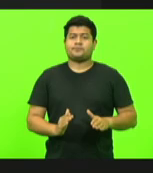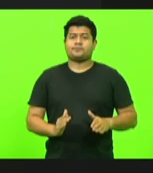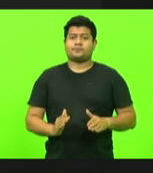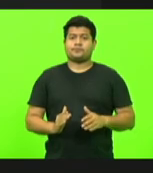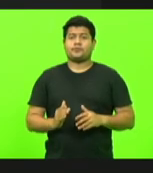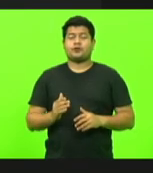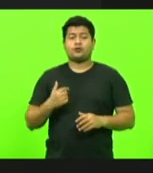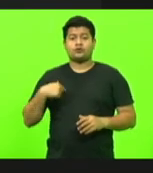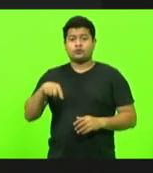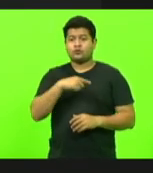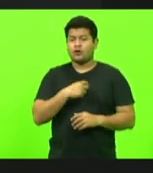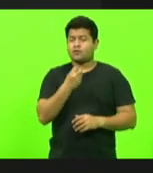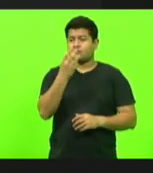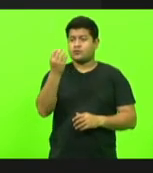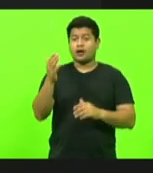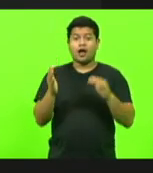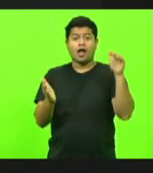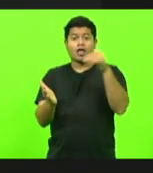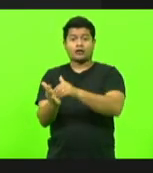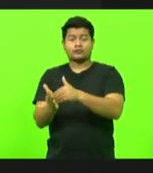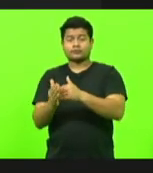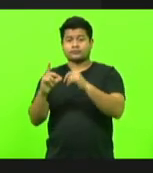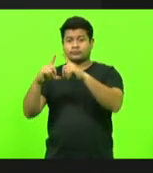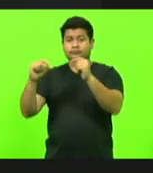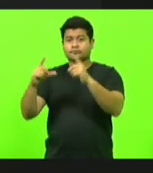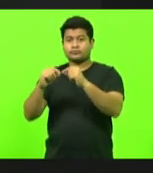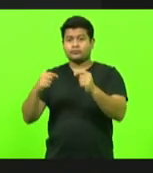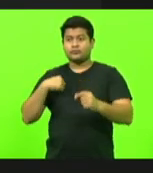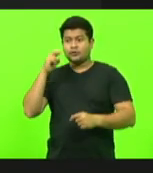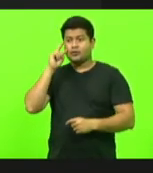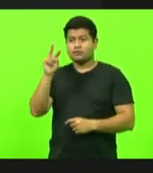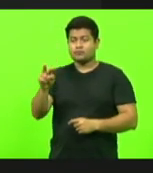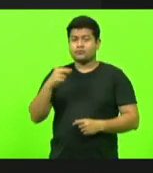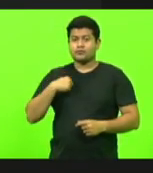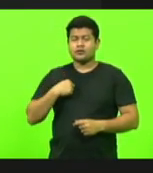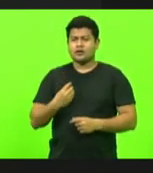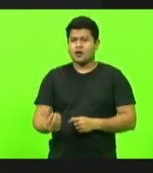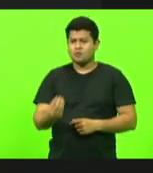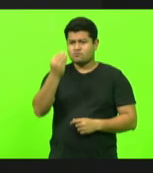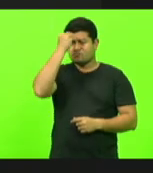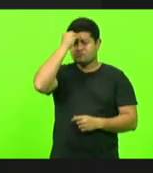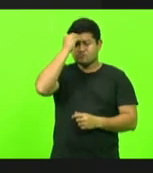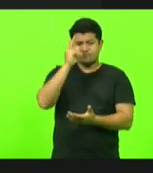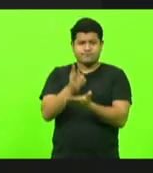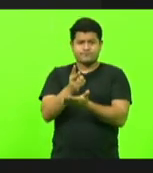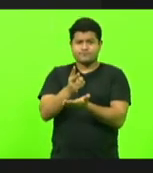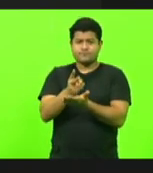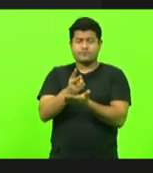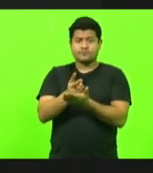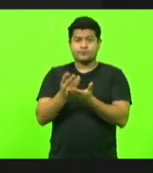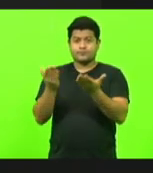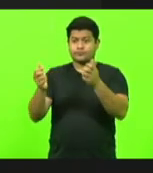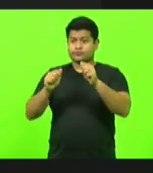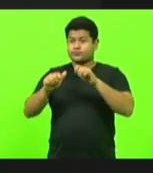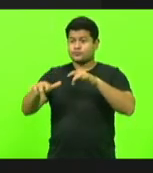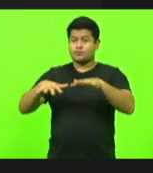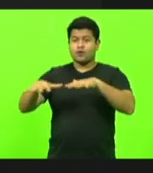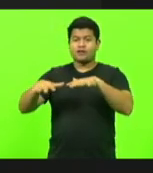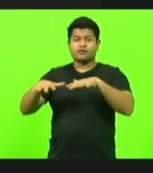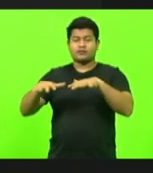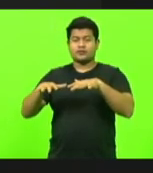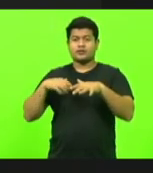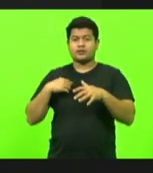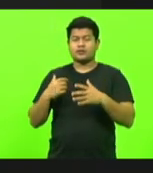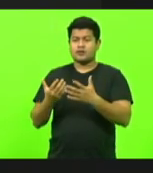até Brasília, lá eu vi talvez um dos momentos que vai ficar eternizado na minha memória, uma das manifestações mais lindas